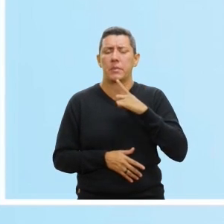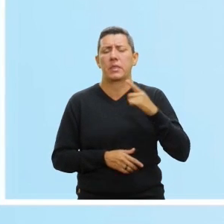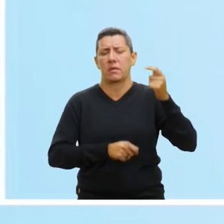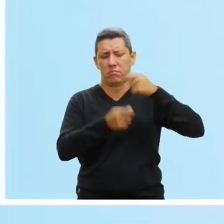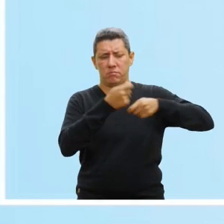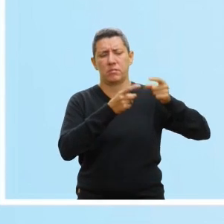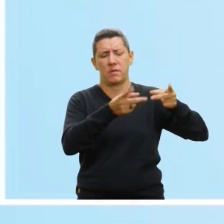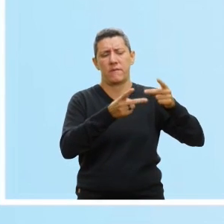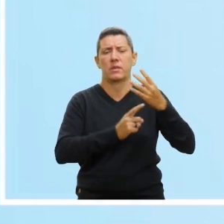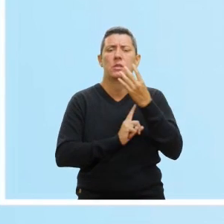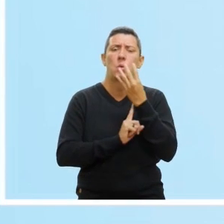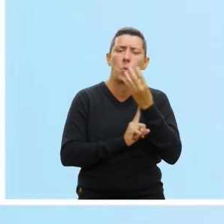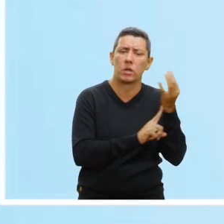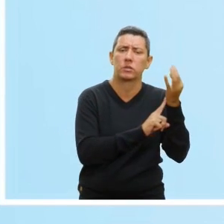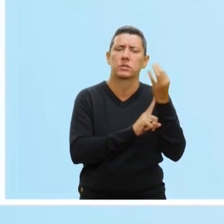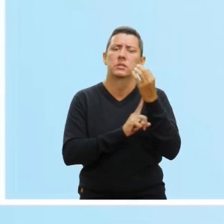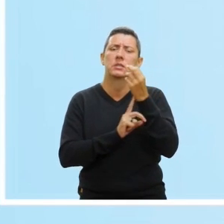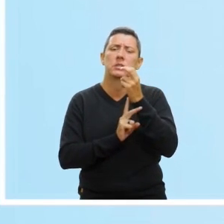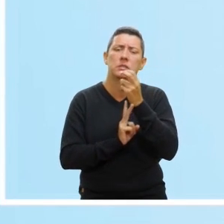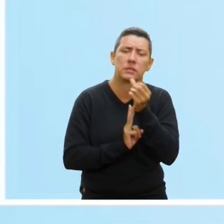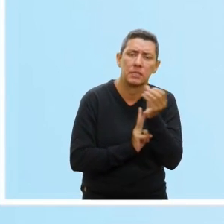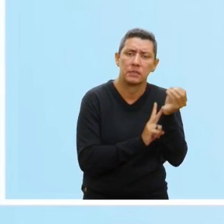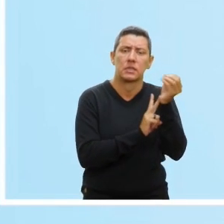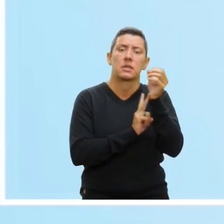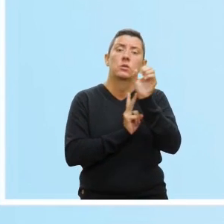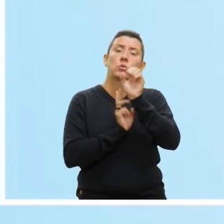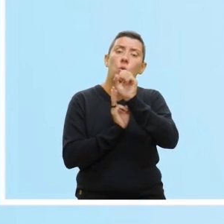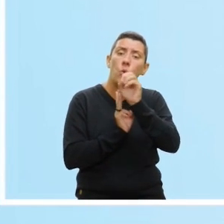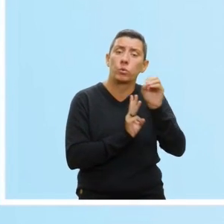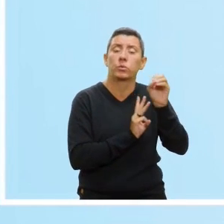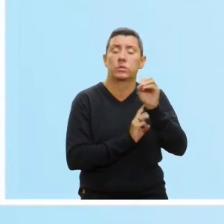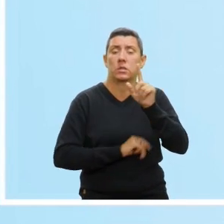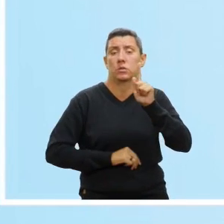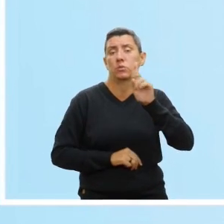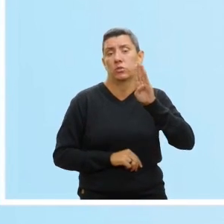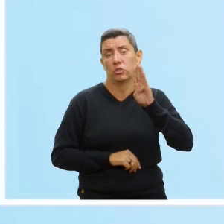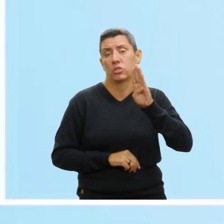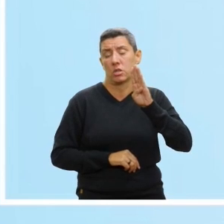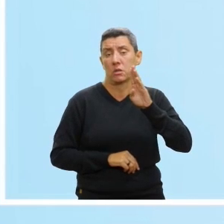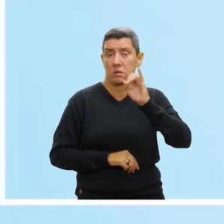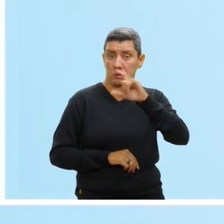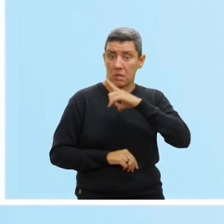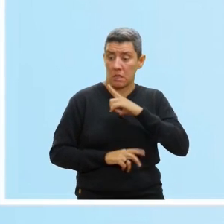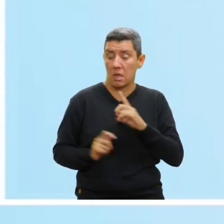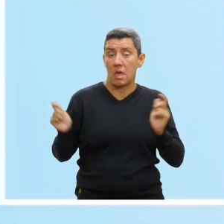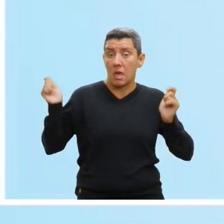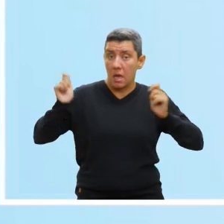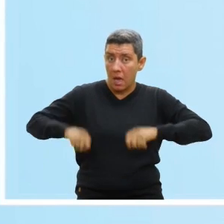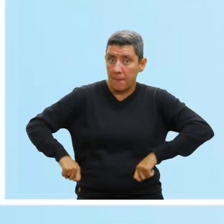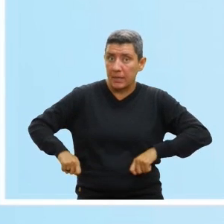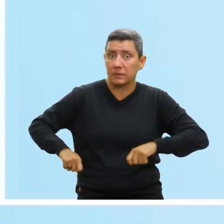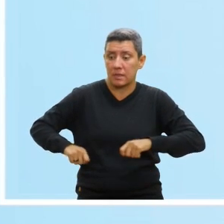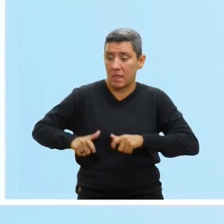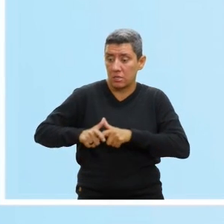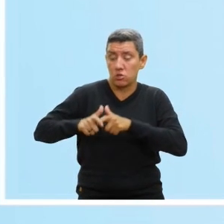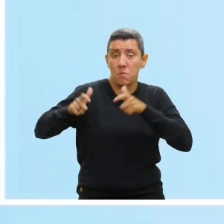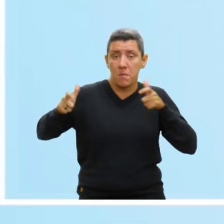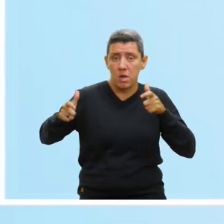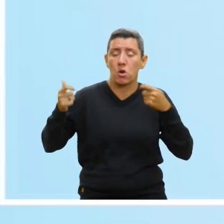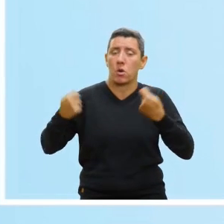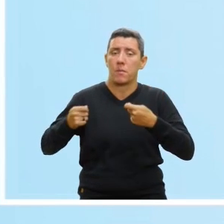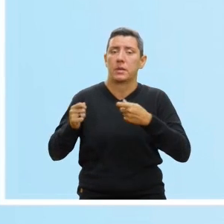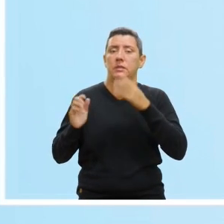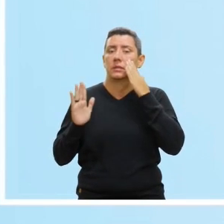GB, 600 GB, 800 GB. Claro que quanto maior a capacidade, você precisa de uma modulação mais